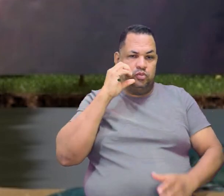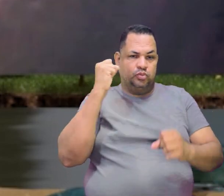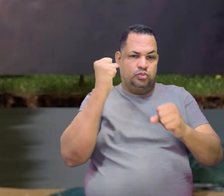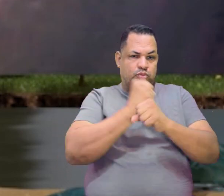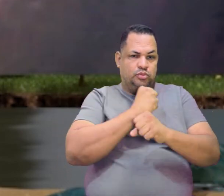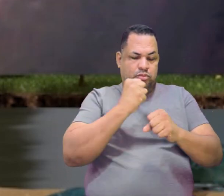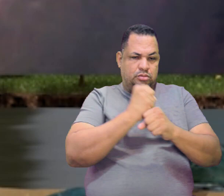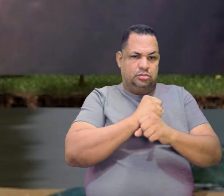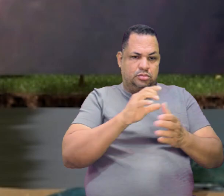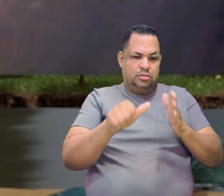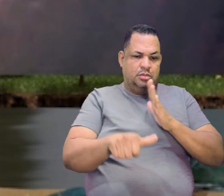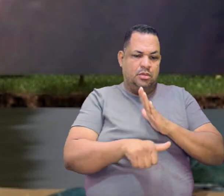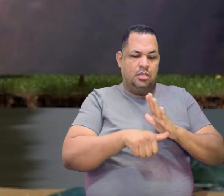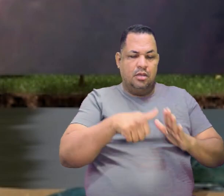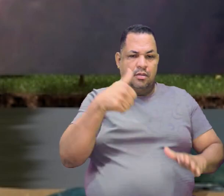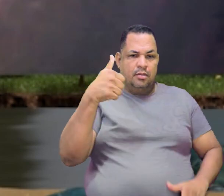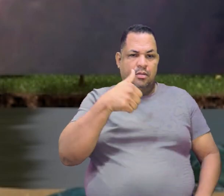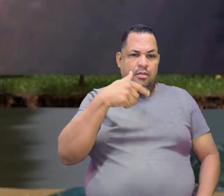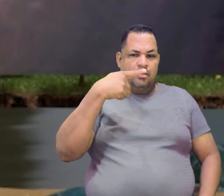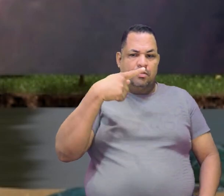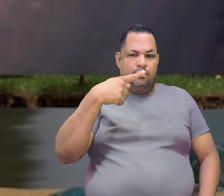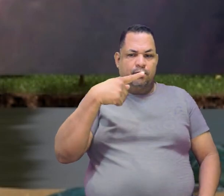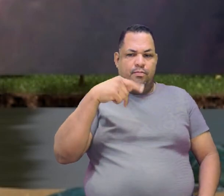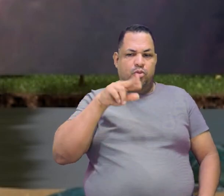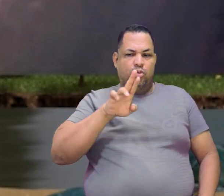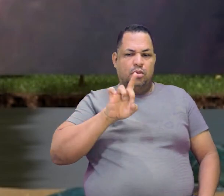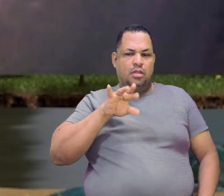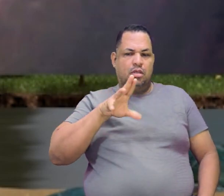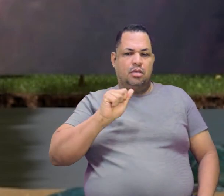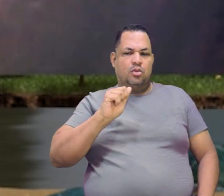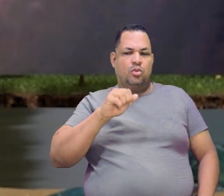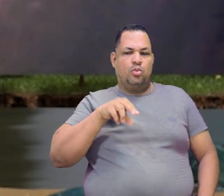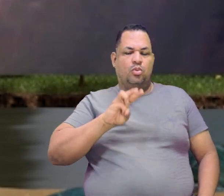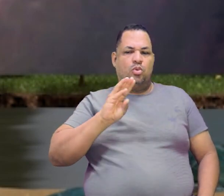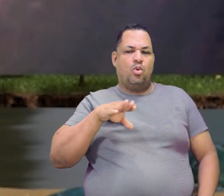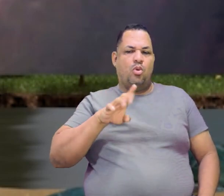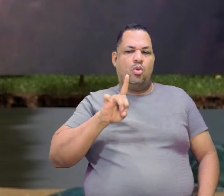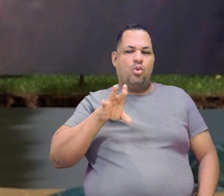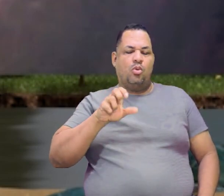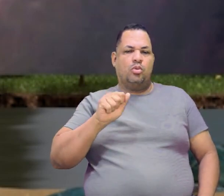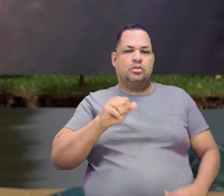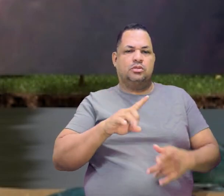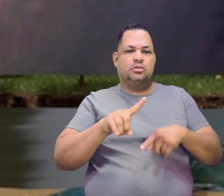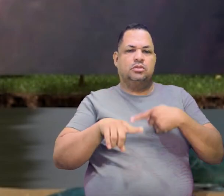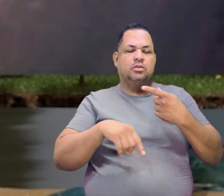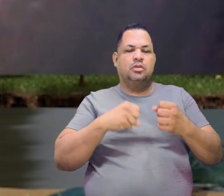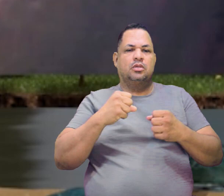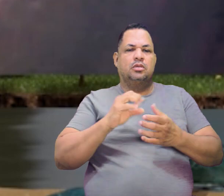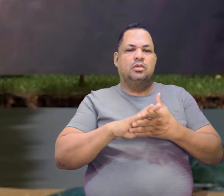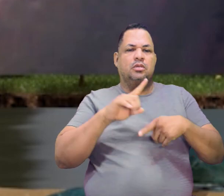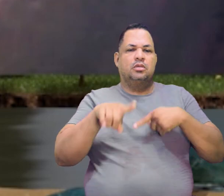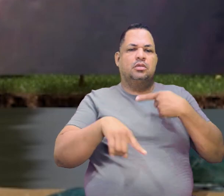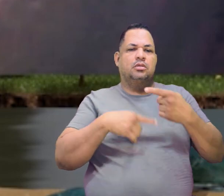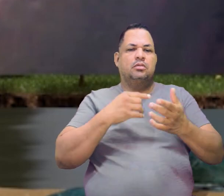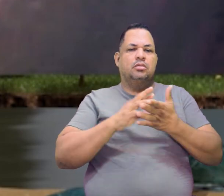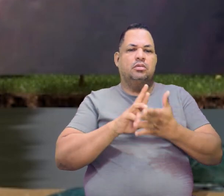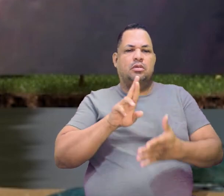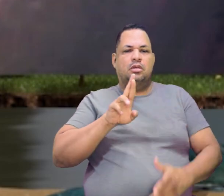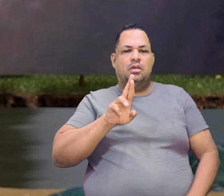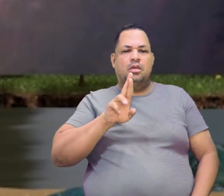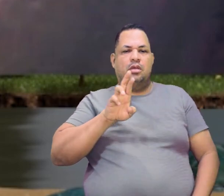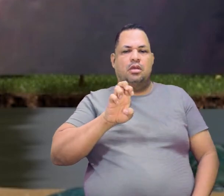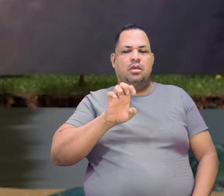primeira foi a Public Works, em 1872. Depois tivemos a Red